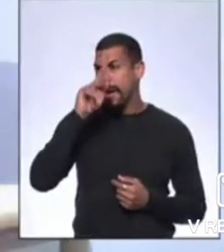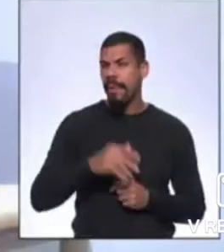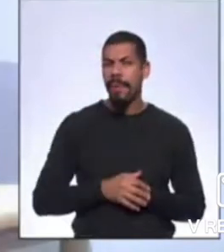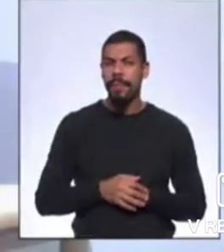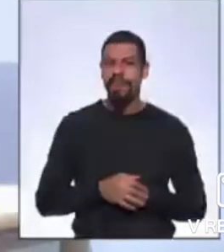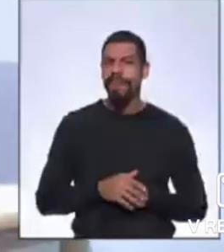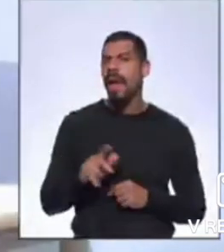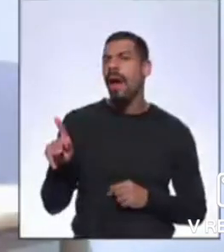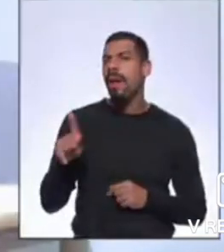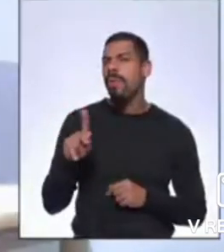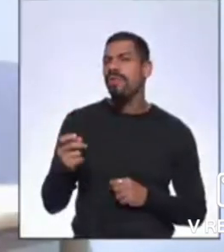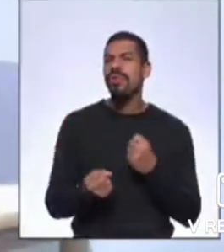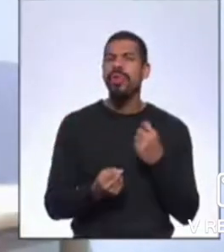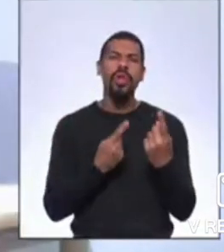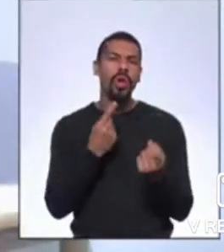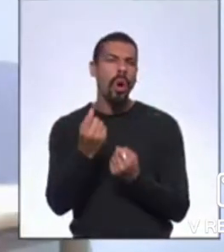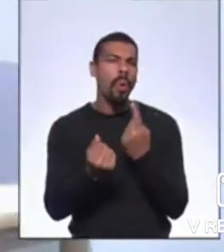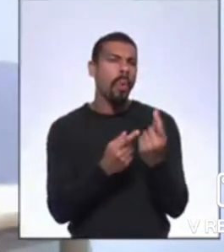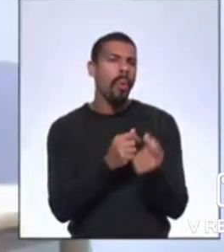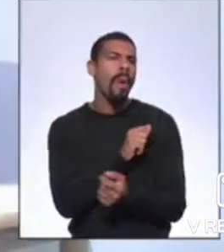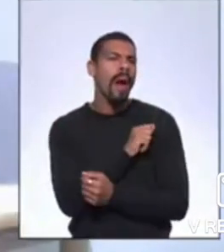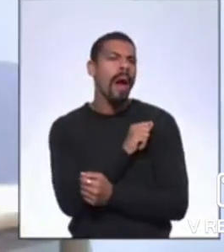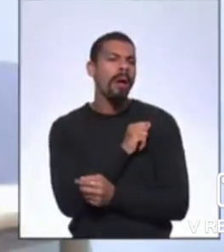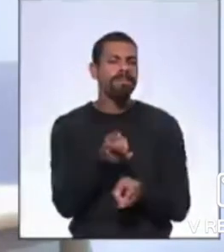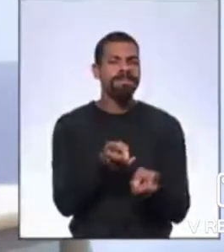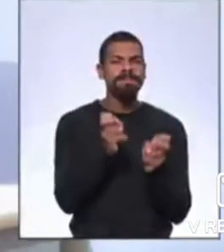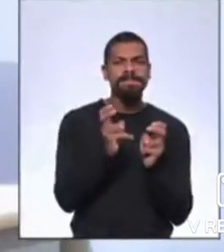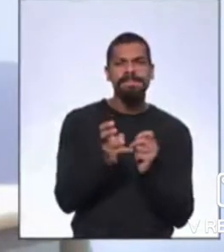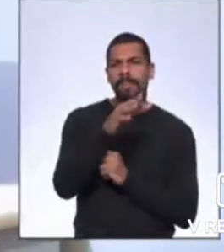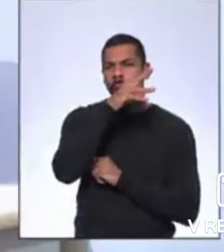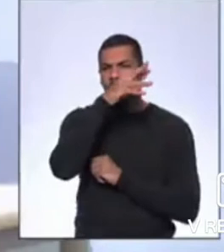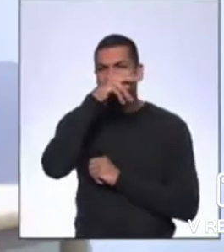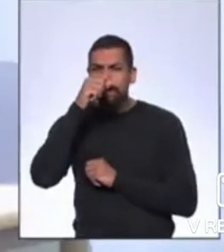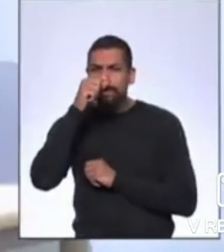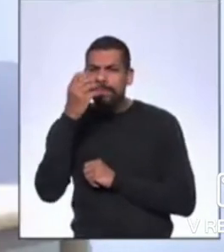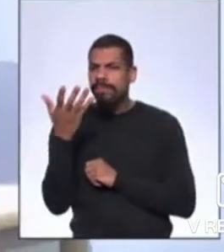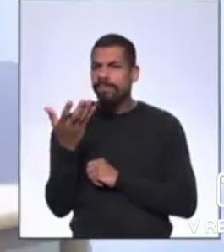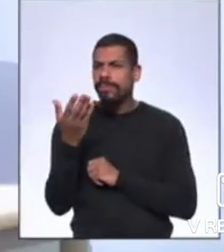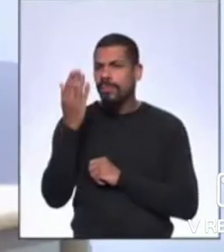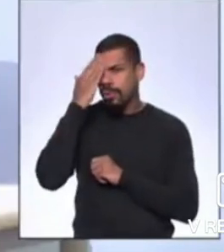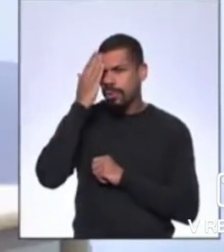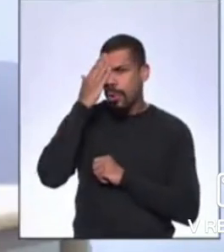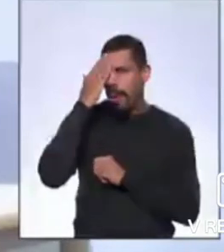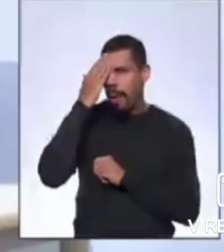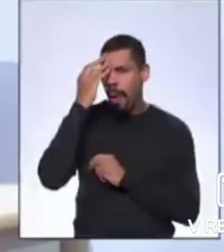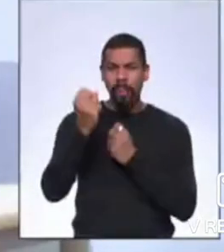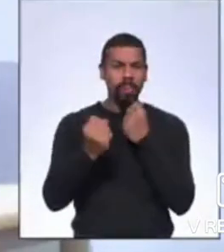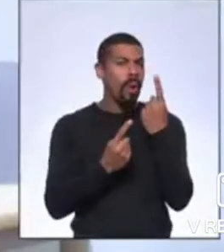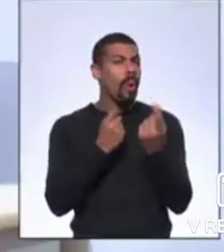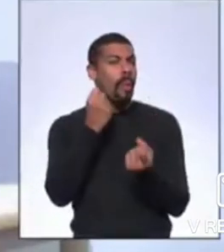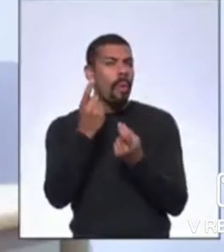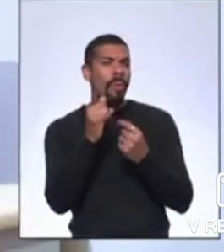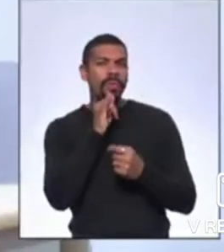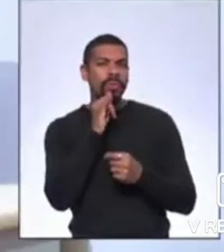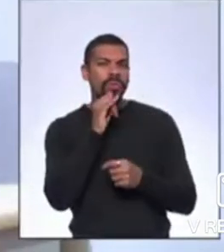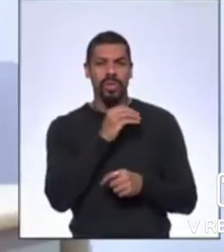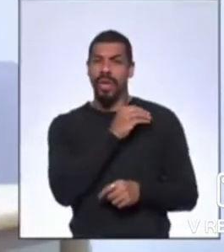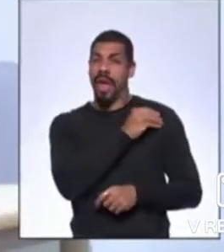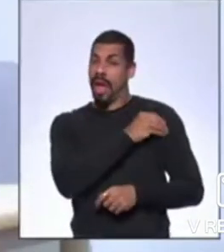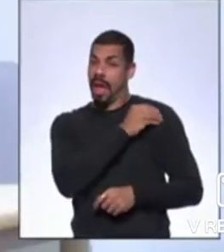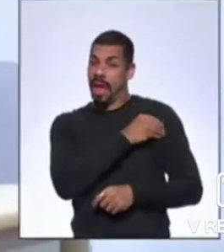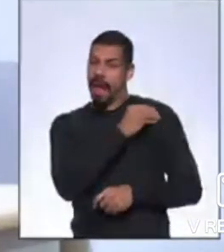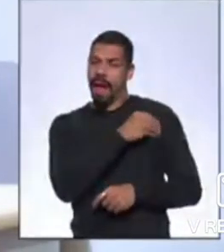a Alessandra, e alguns alunos falaram que eu ia identificar pelo cheiro, porque em um frasco eu tinha água e no outro eu tinha álcool.